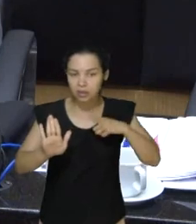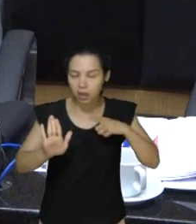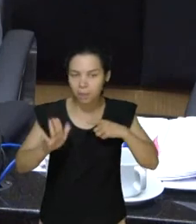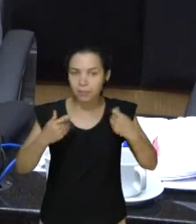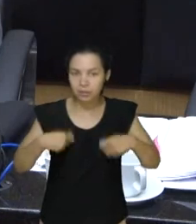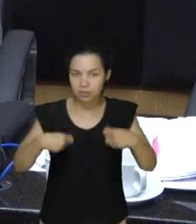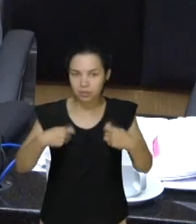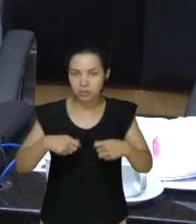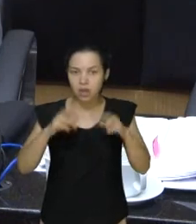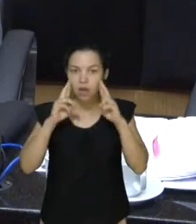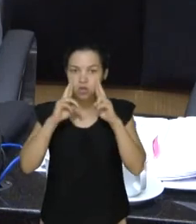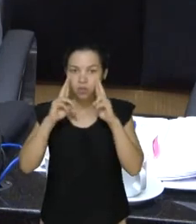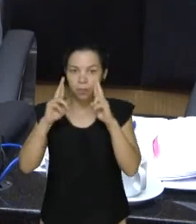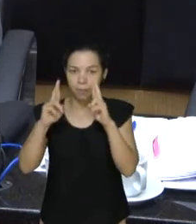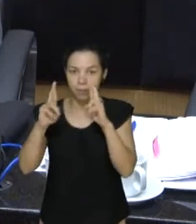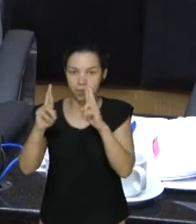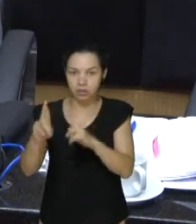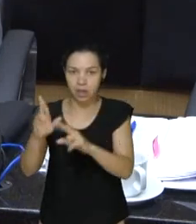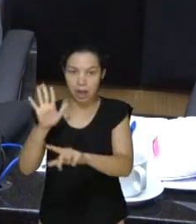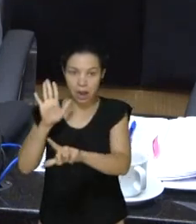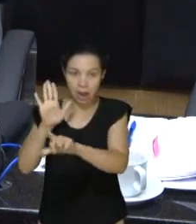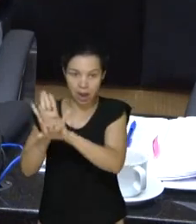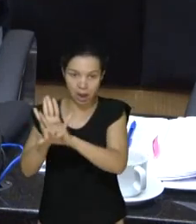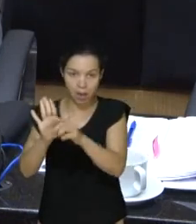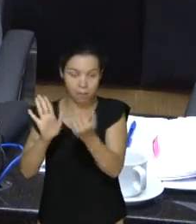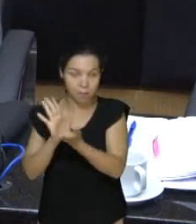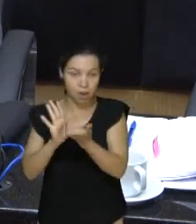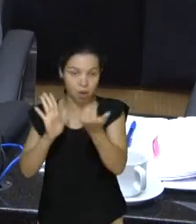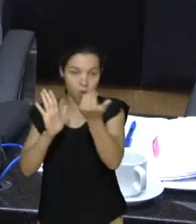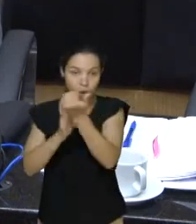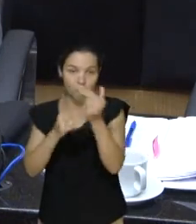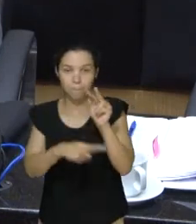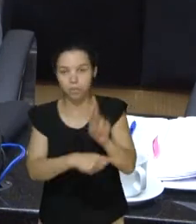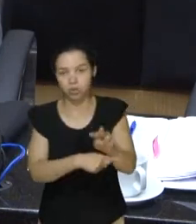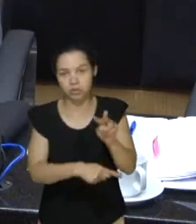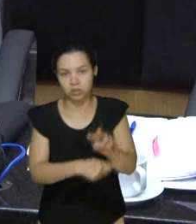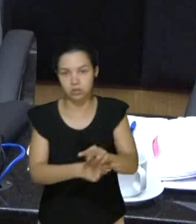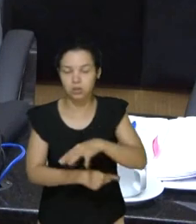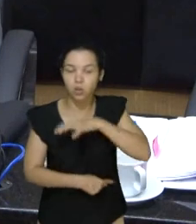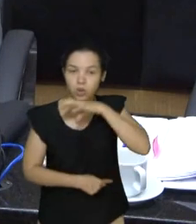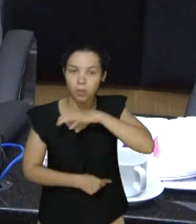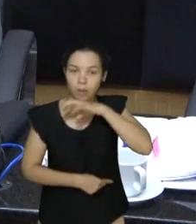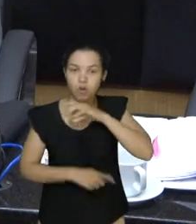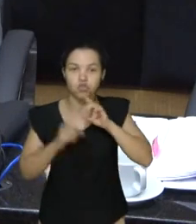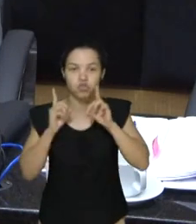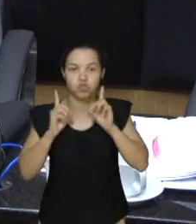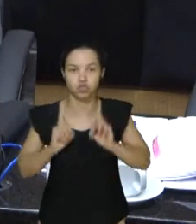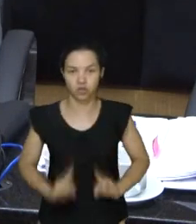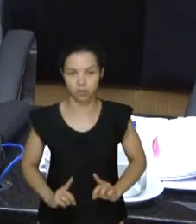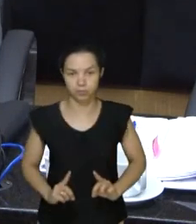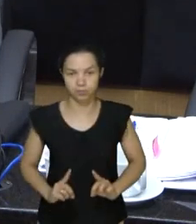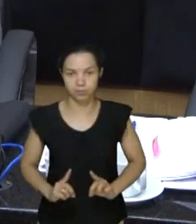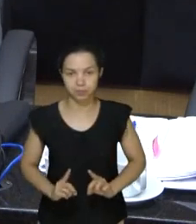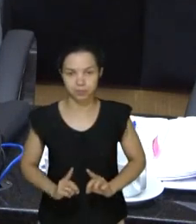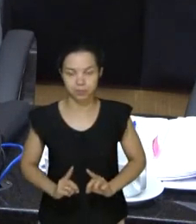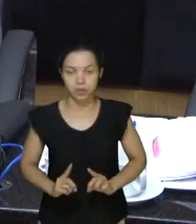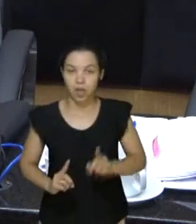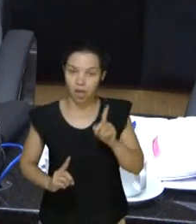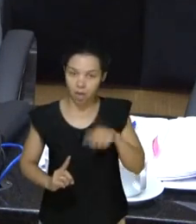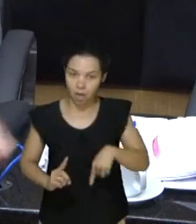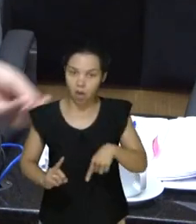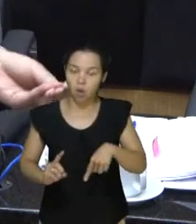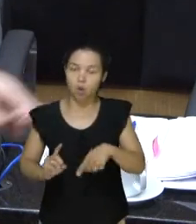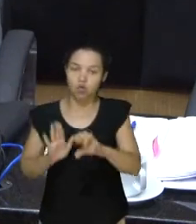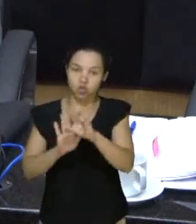a lei maior de proteção dos animais e da dignidade. Então foi um estatuto muito bem